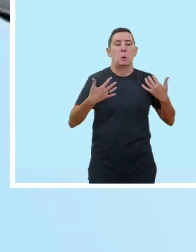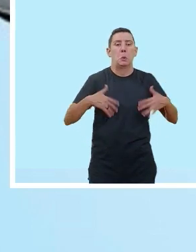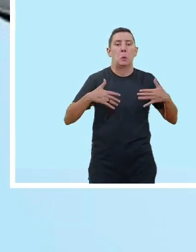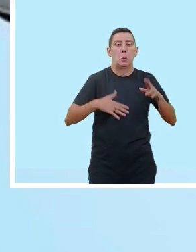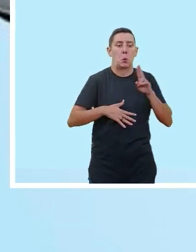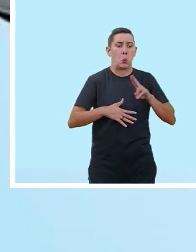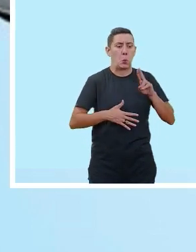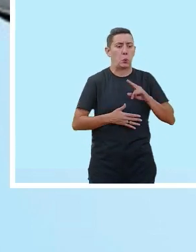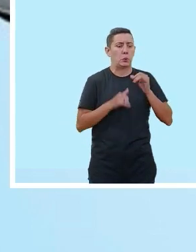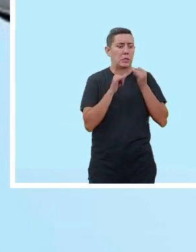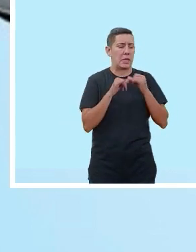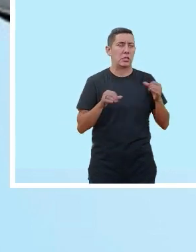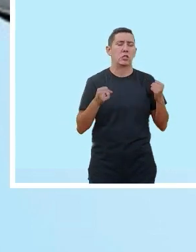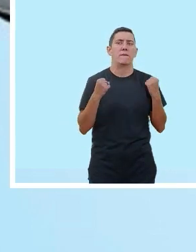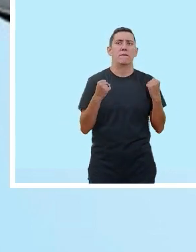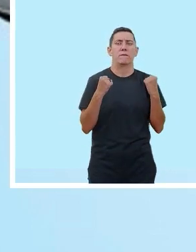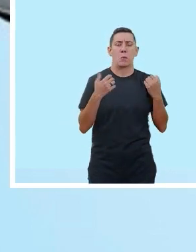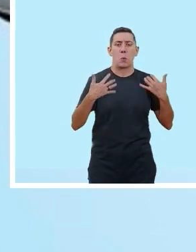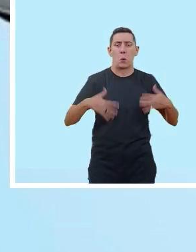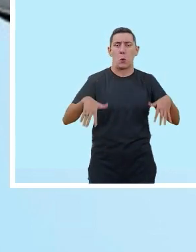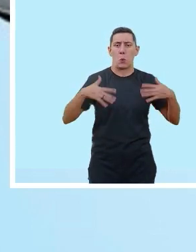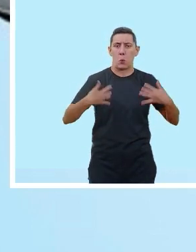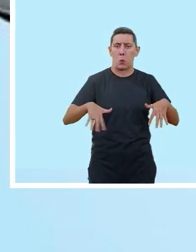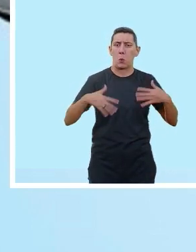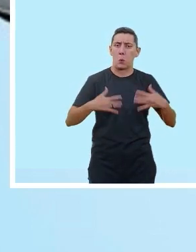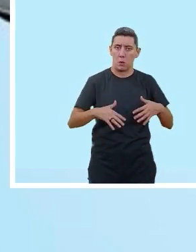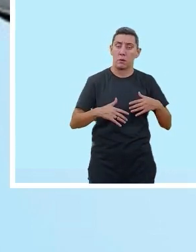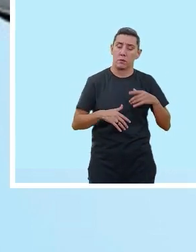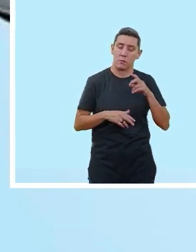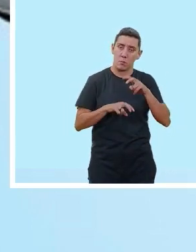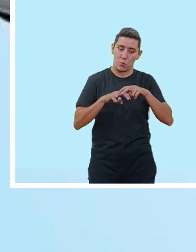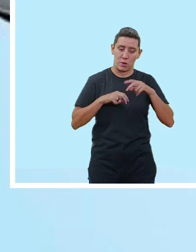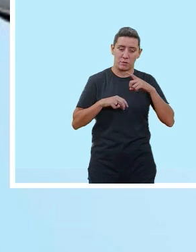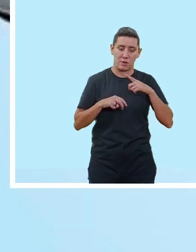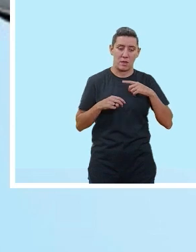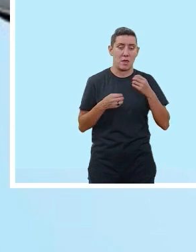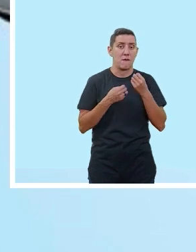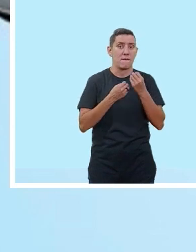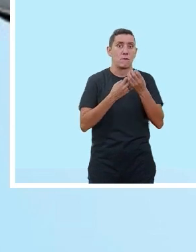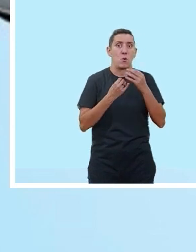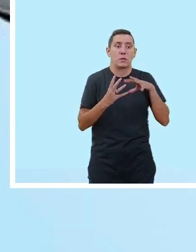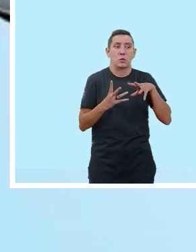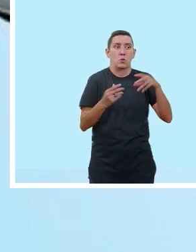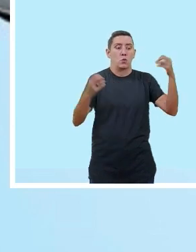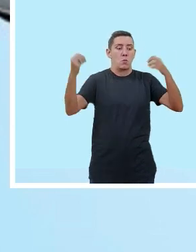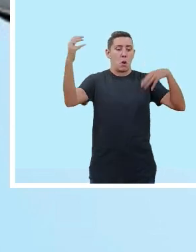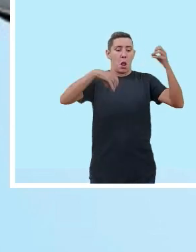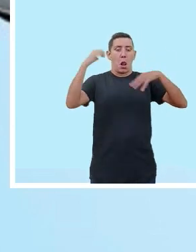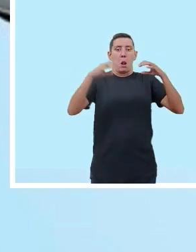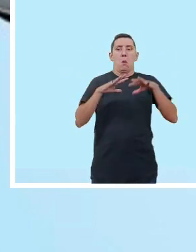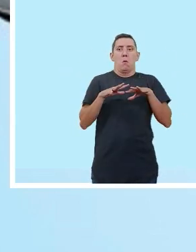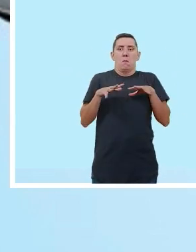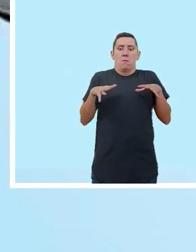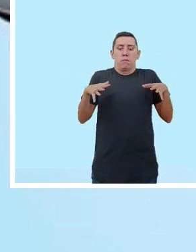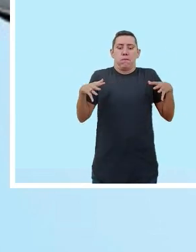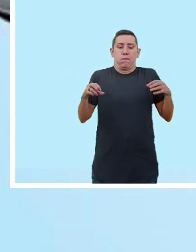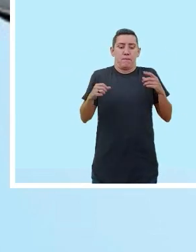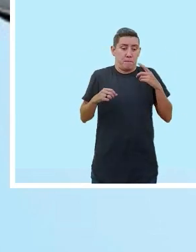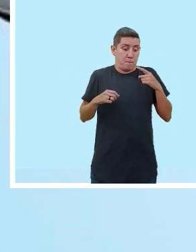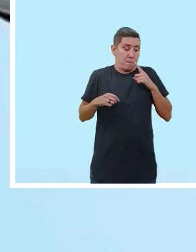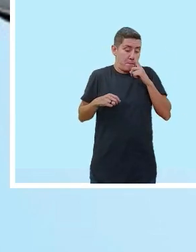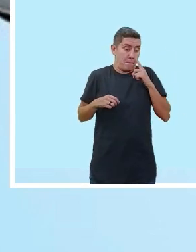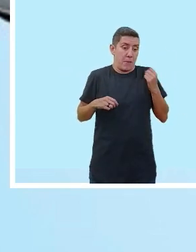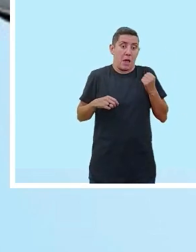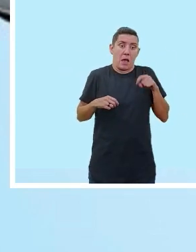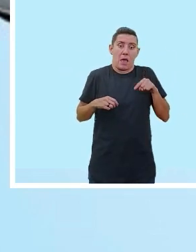consumo de energia muito grande em função da quantidade de sites que eles manipulam. Então a gente realmente tem que tratar esse tipo de